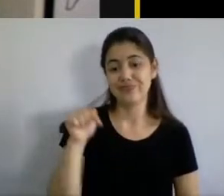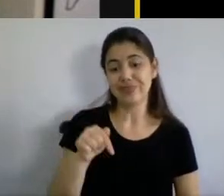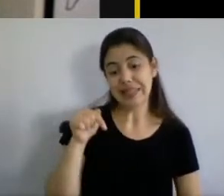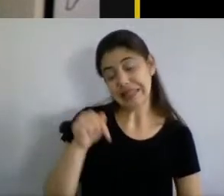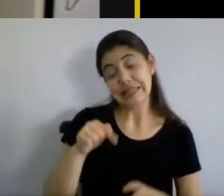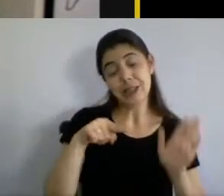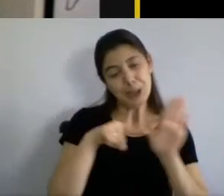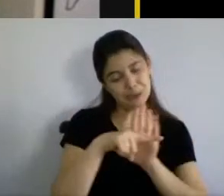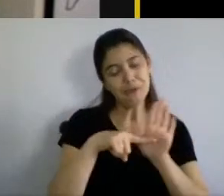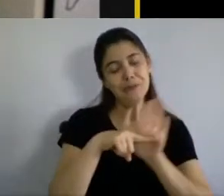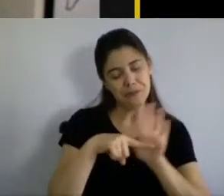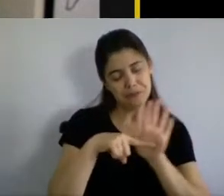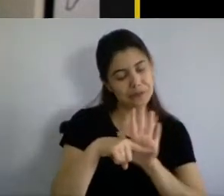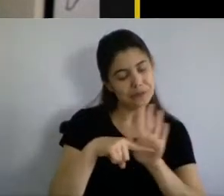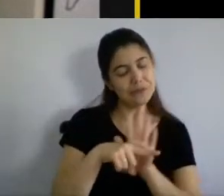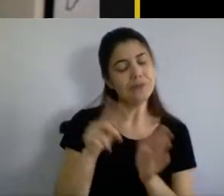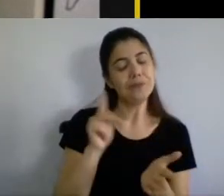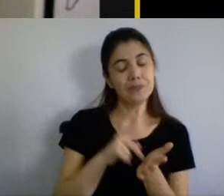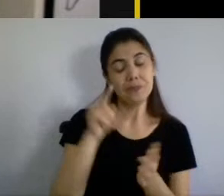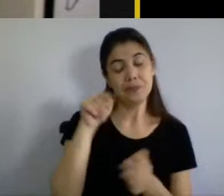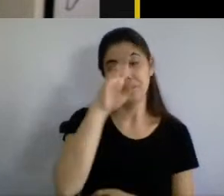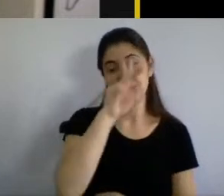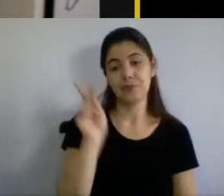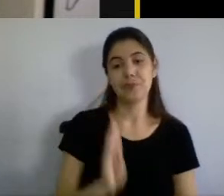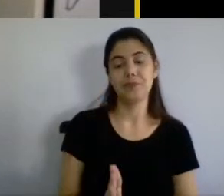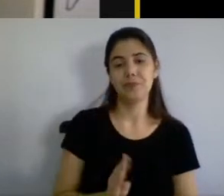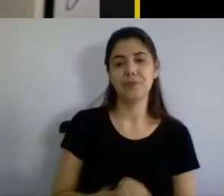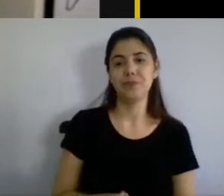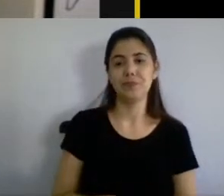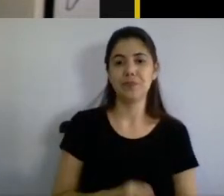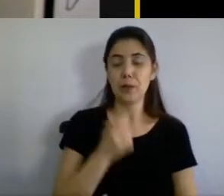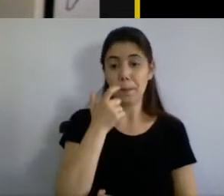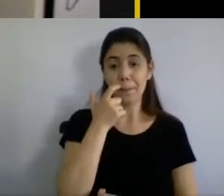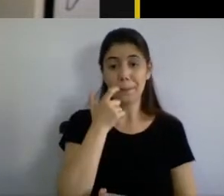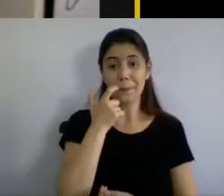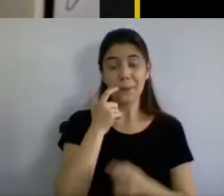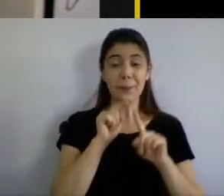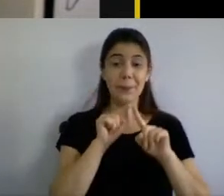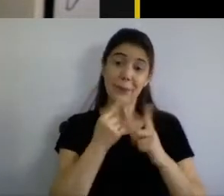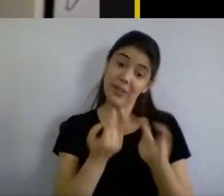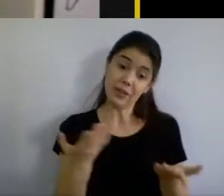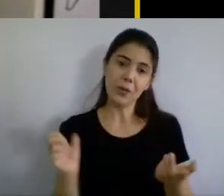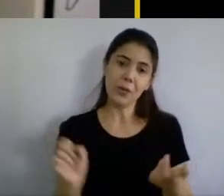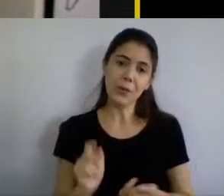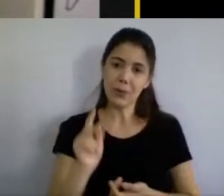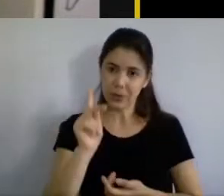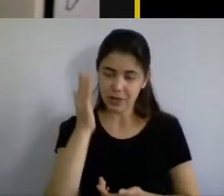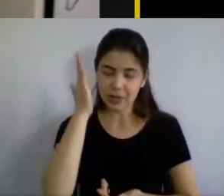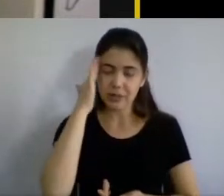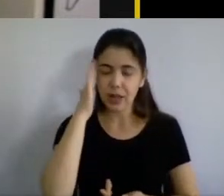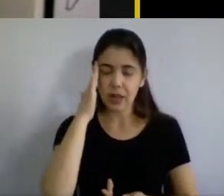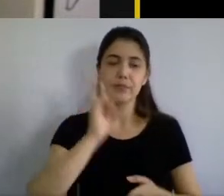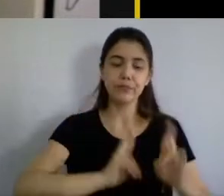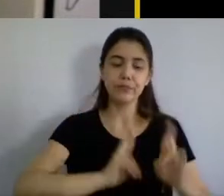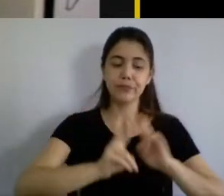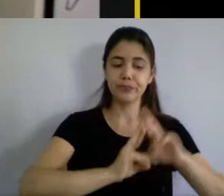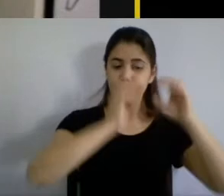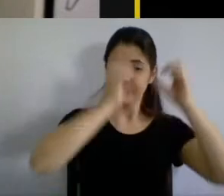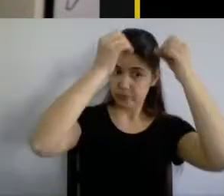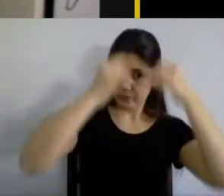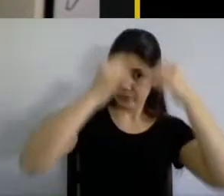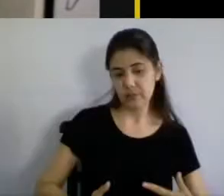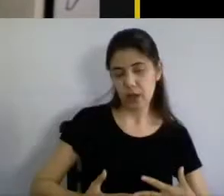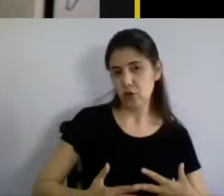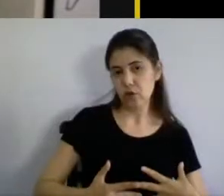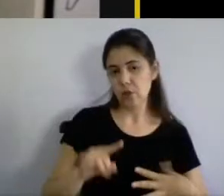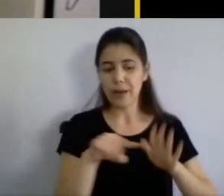negativa. Embora a própria retórica, ela em si mesma, ela não é nem negativa nem positiva, ela é só uma